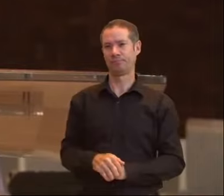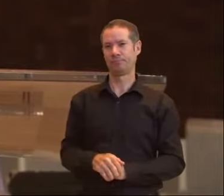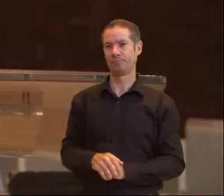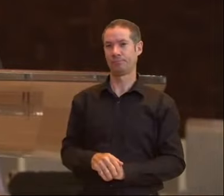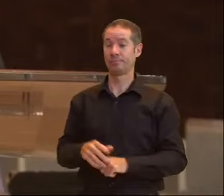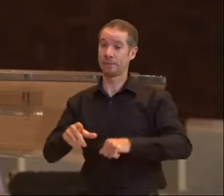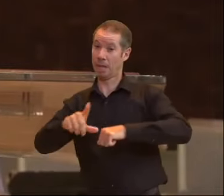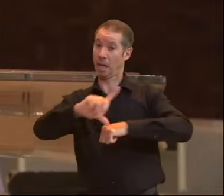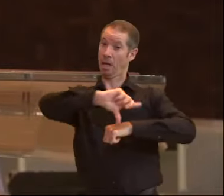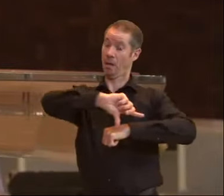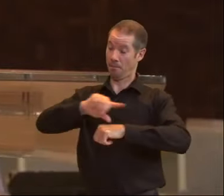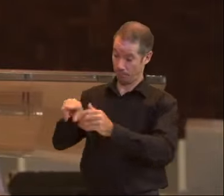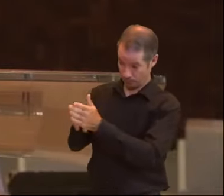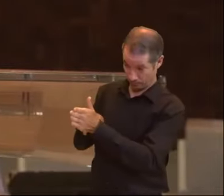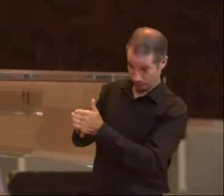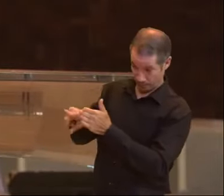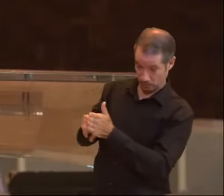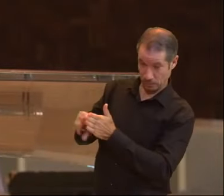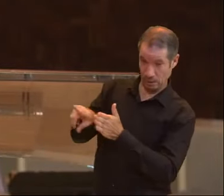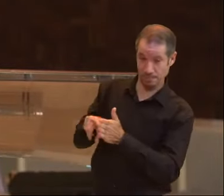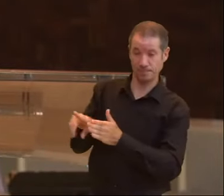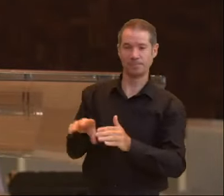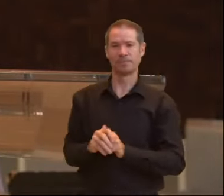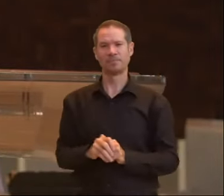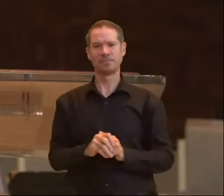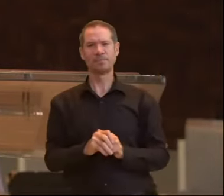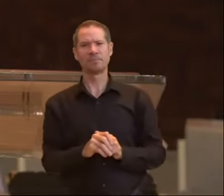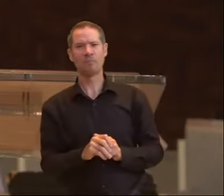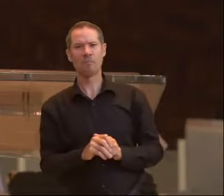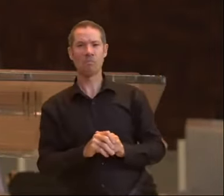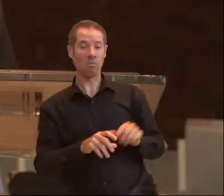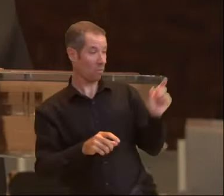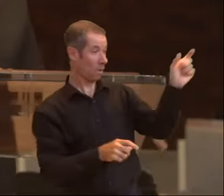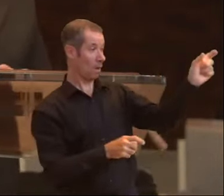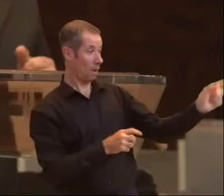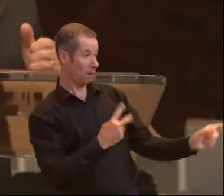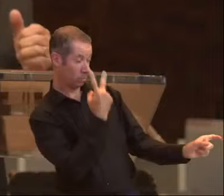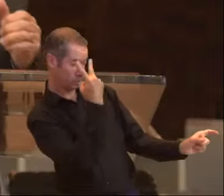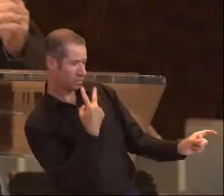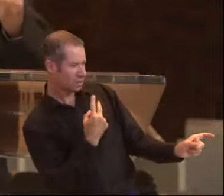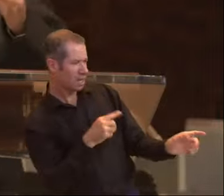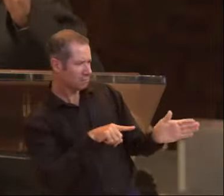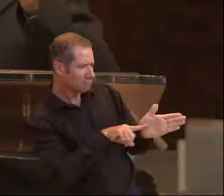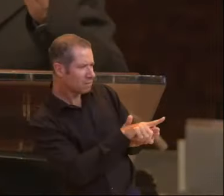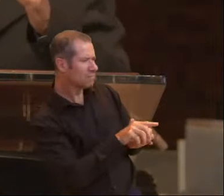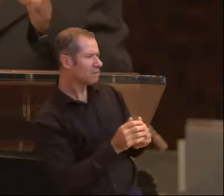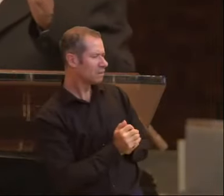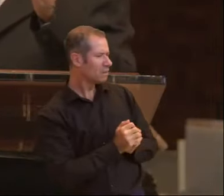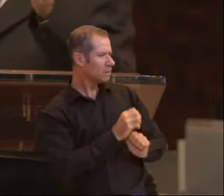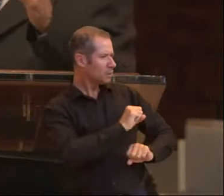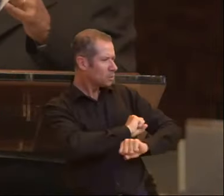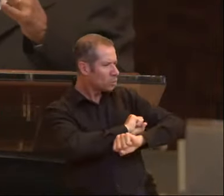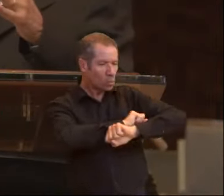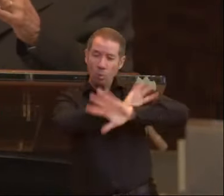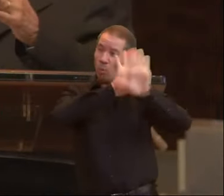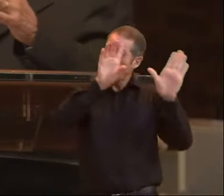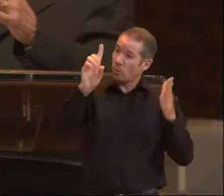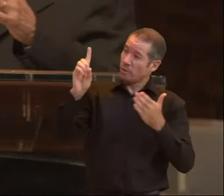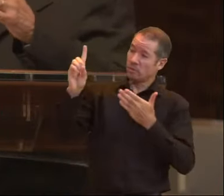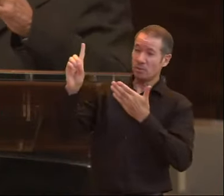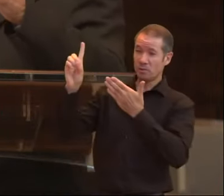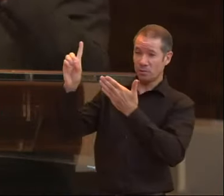Mas antes de perguntar, eles dizem assim para o ex-cego: olha, dá glórias a